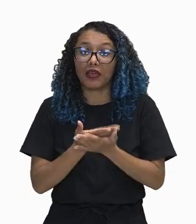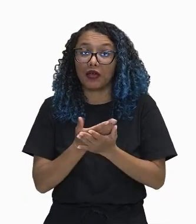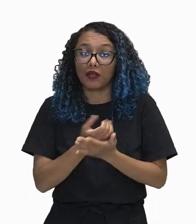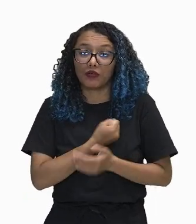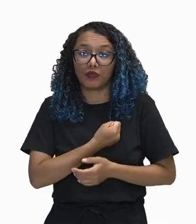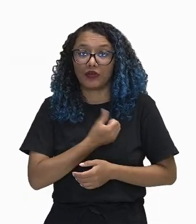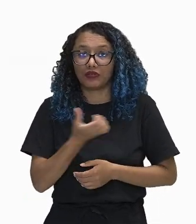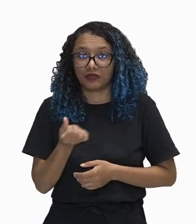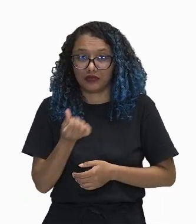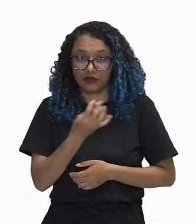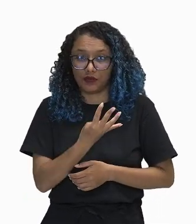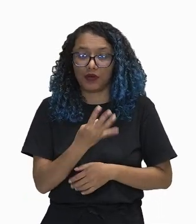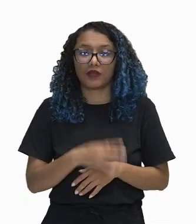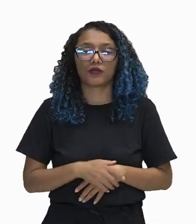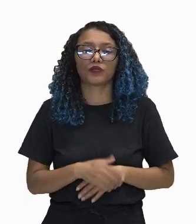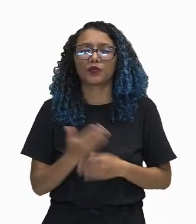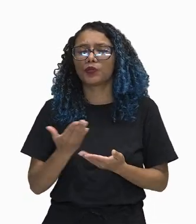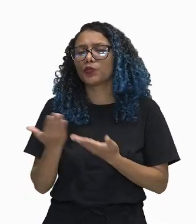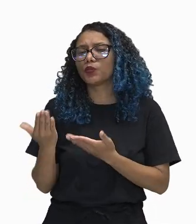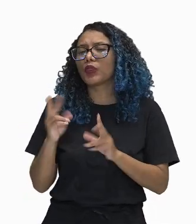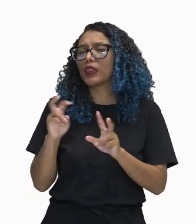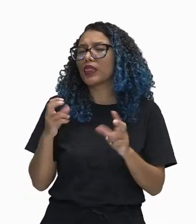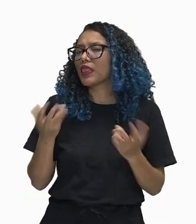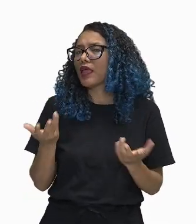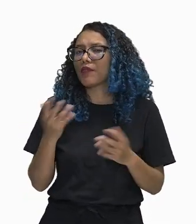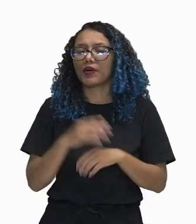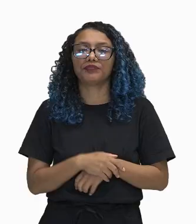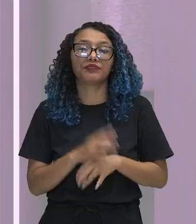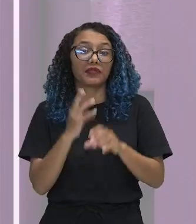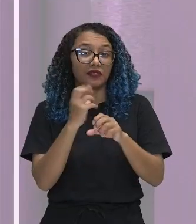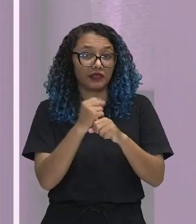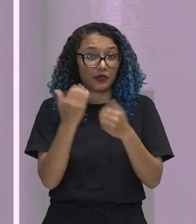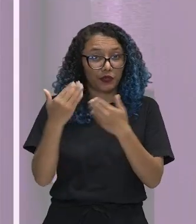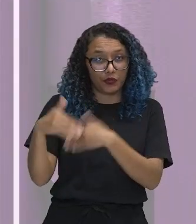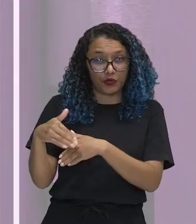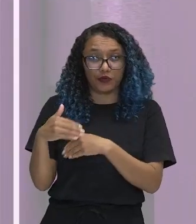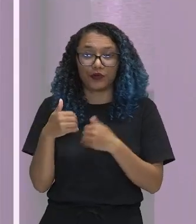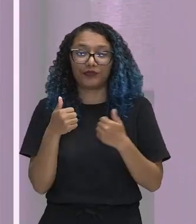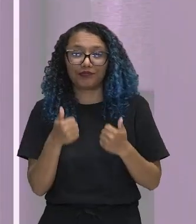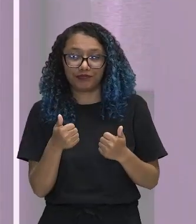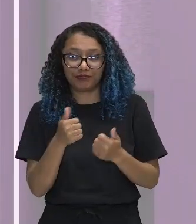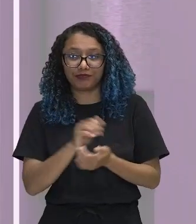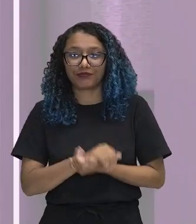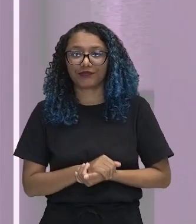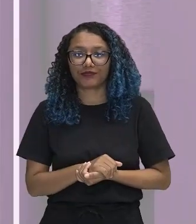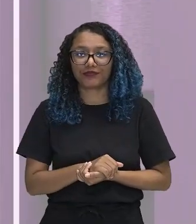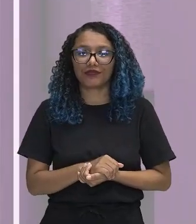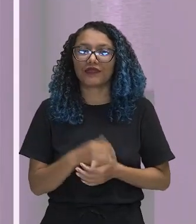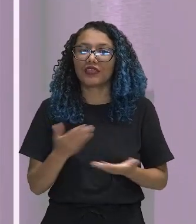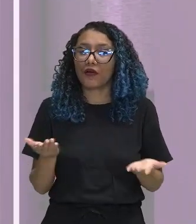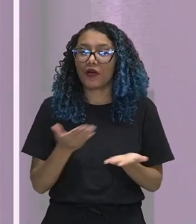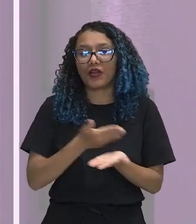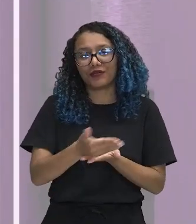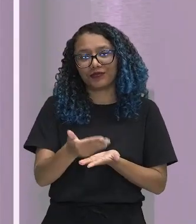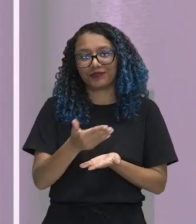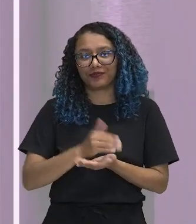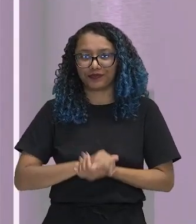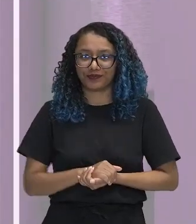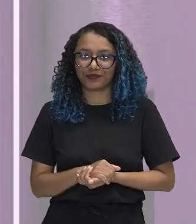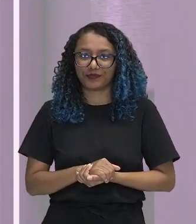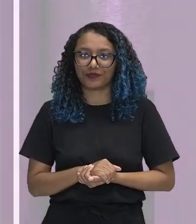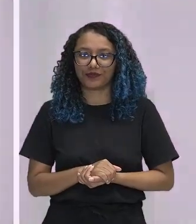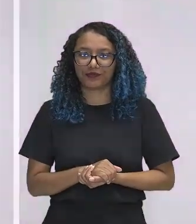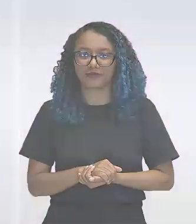número 64 e é justamente a aula de revisão e avaliação, ok? Então, dito isto, vamos aqui para a nossa